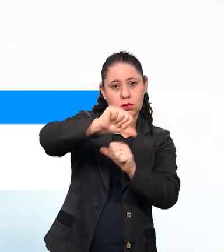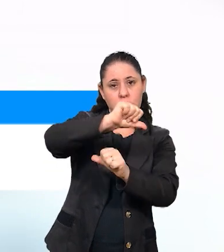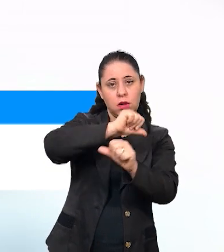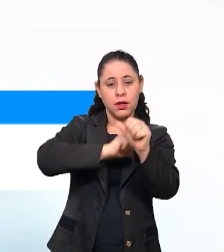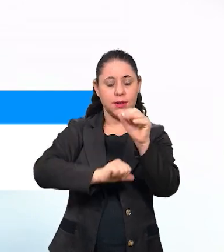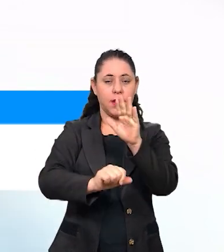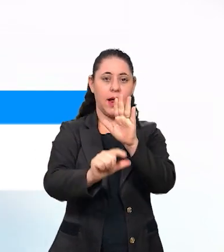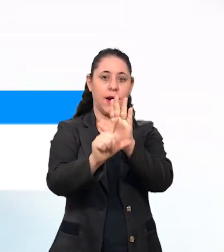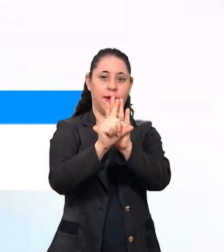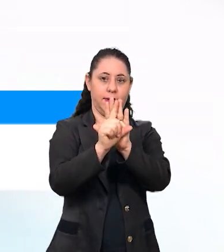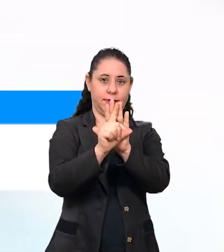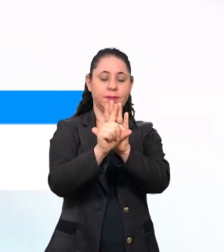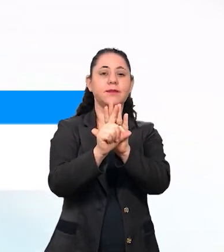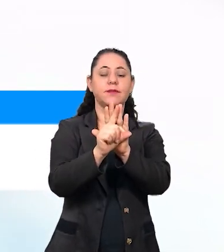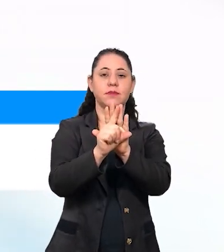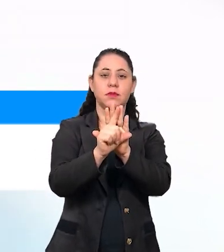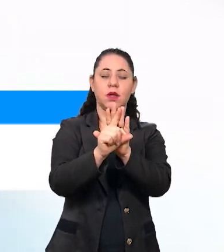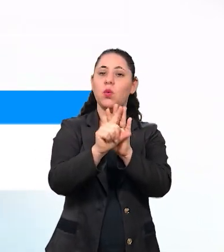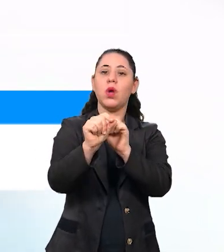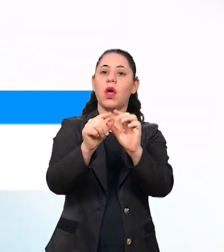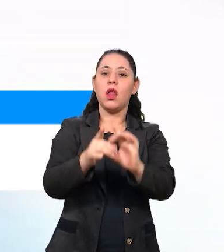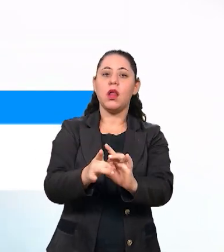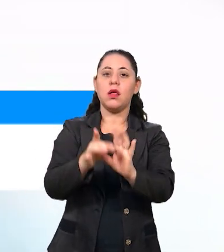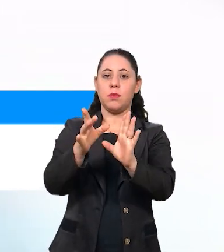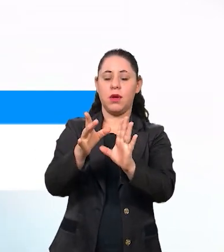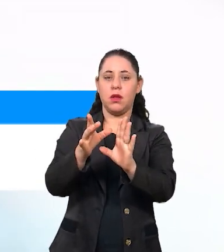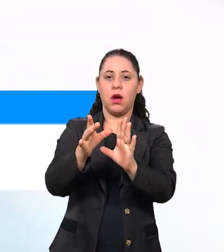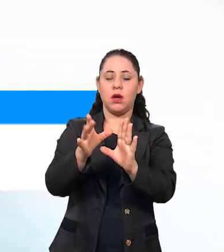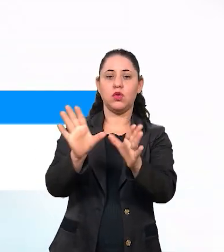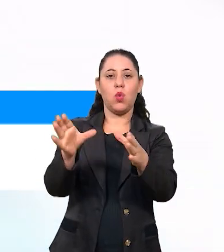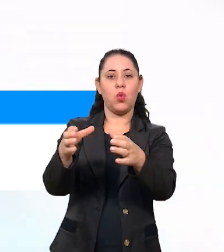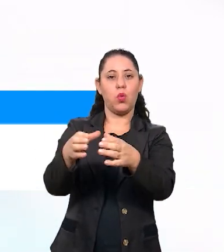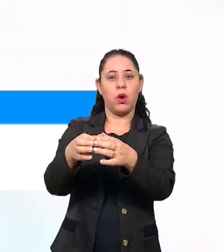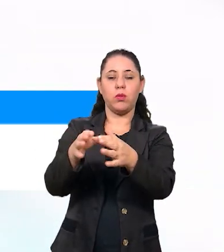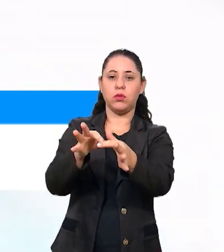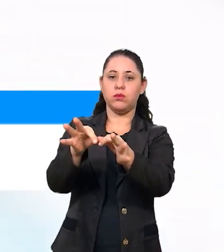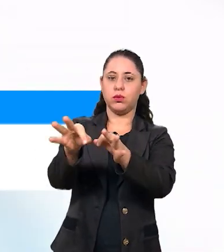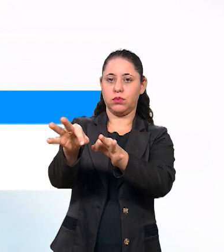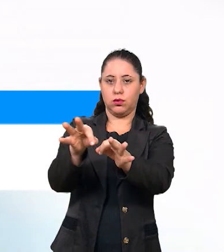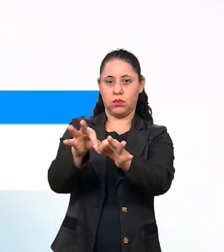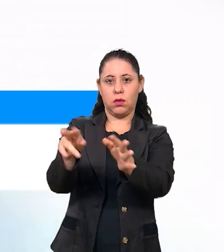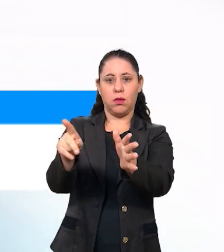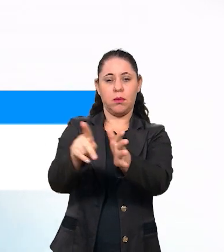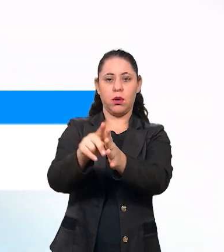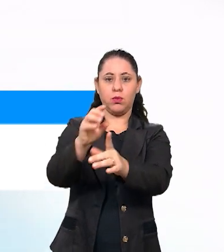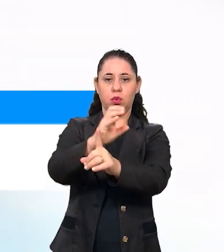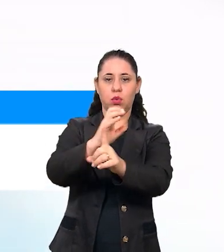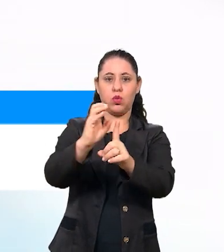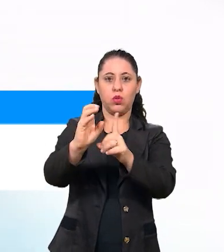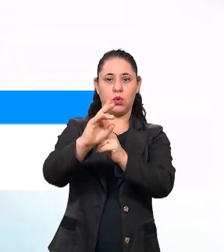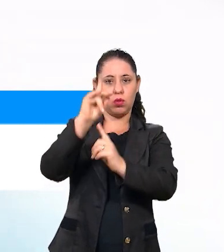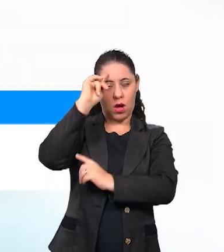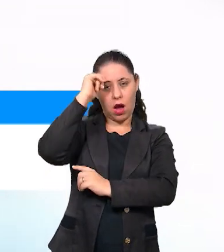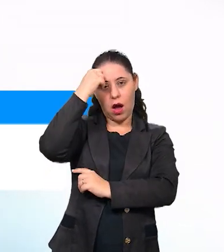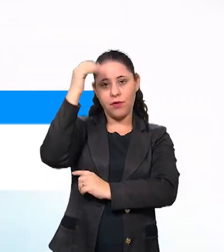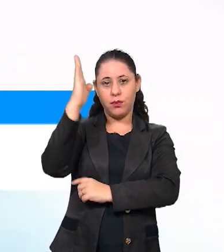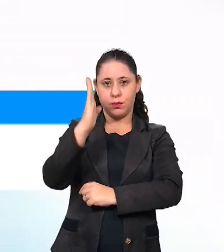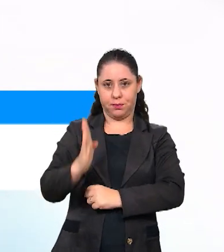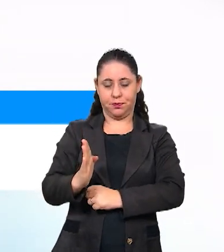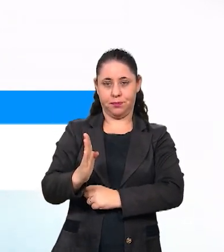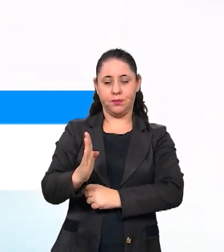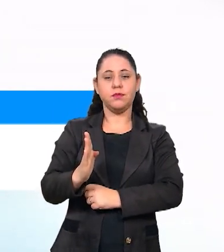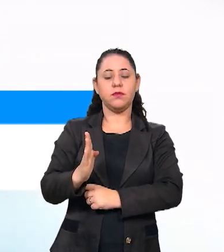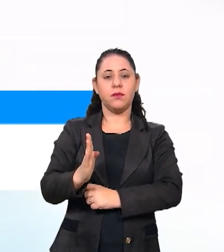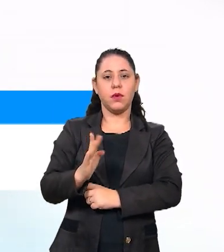feita uma alteração desta lei, dando maior liberdade de organização dos